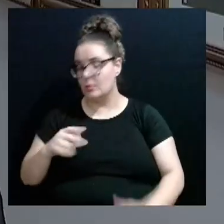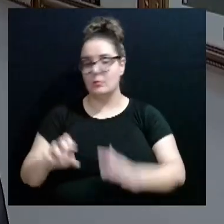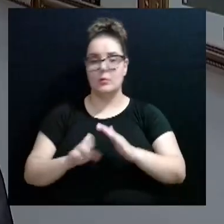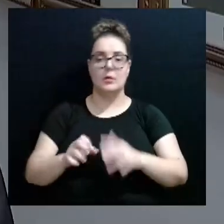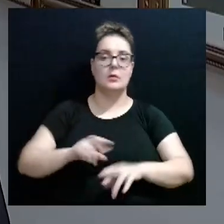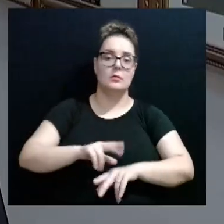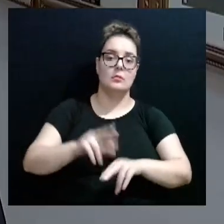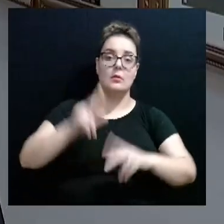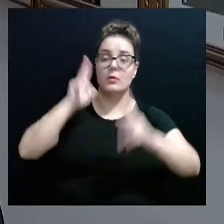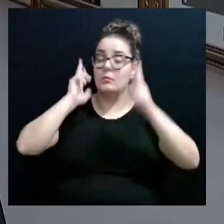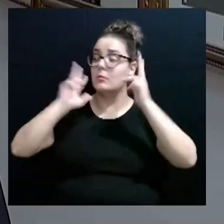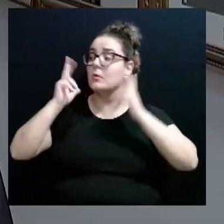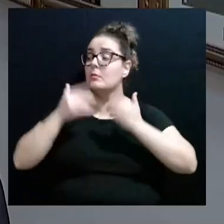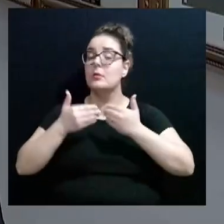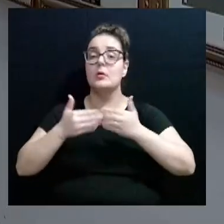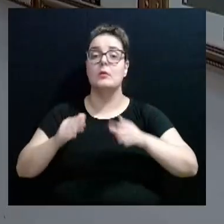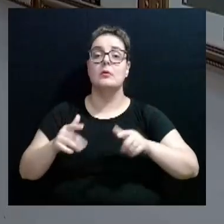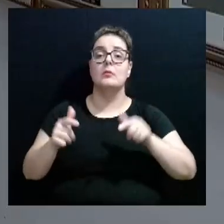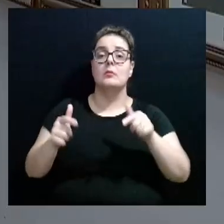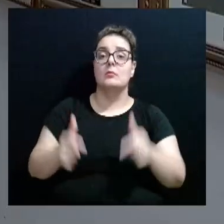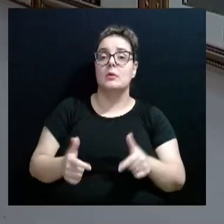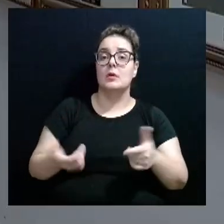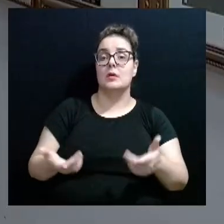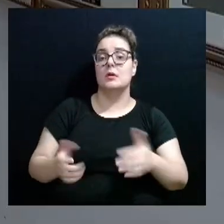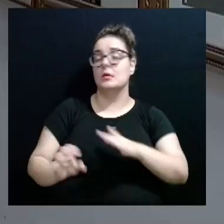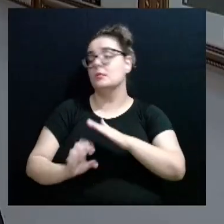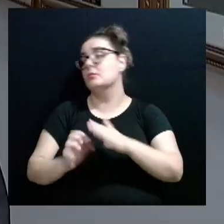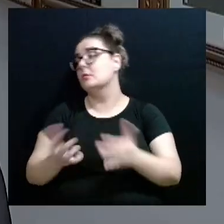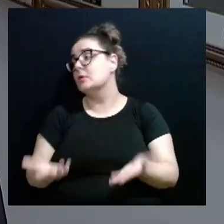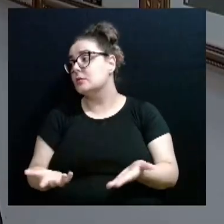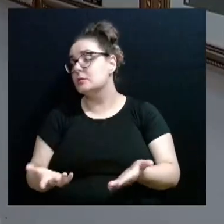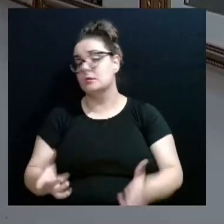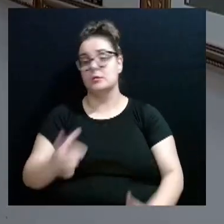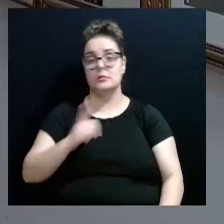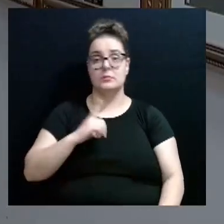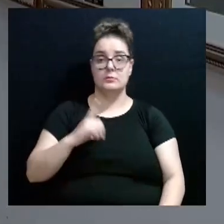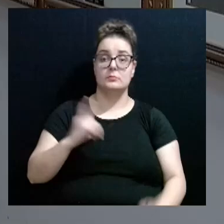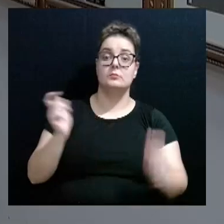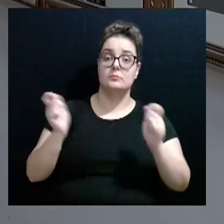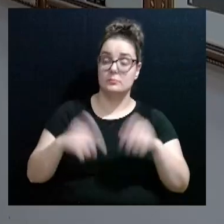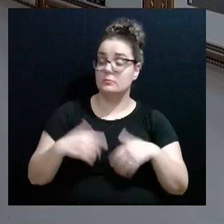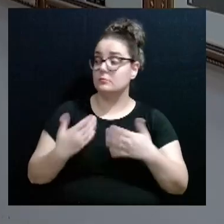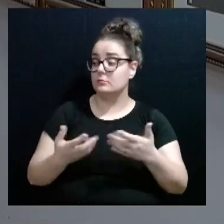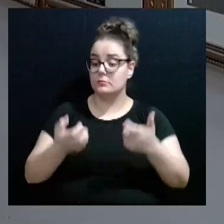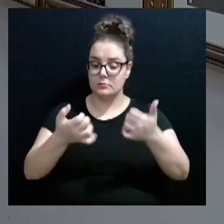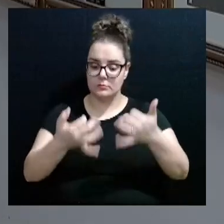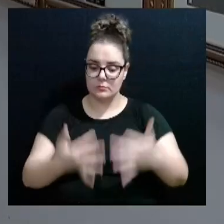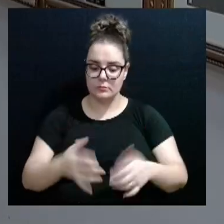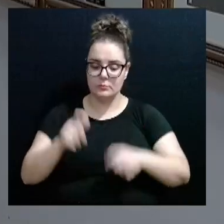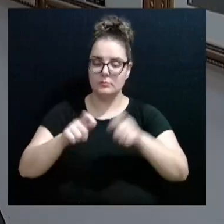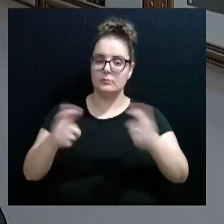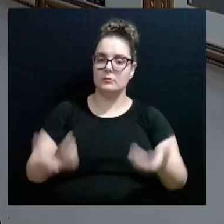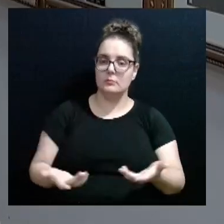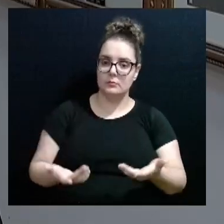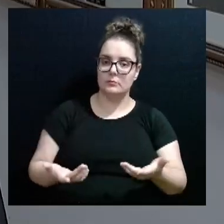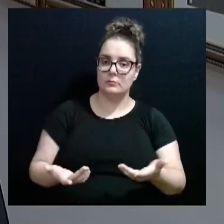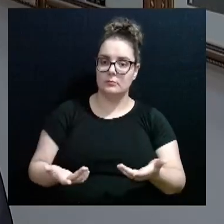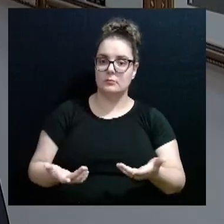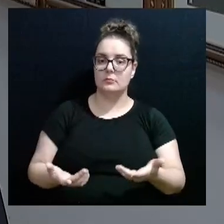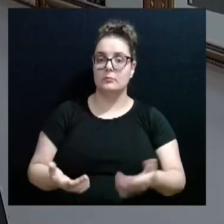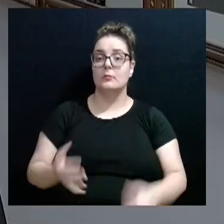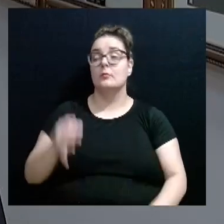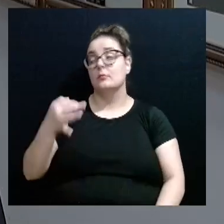que abrem suas pequenas empresas aí, e você tem que estar capacitando e orientando essas pessoas para que elas corretamente